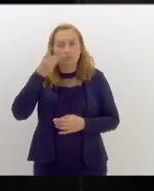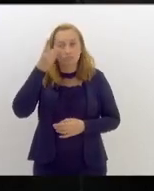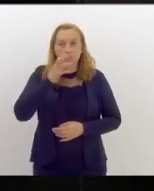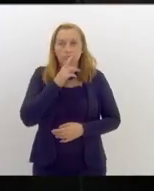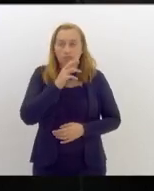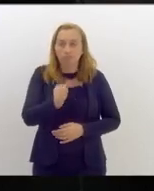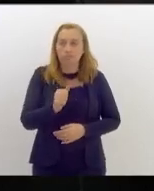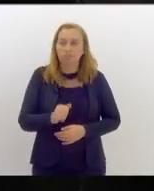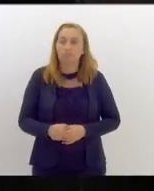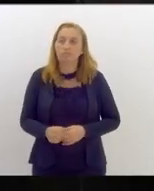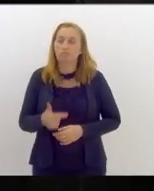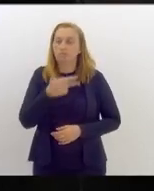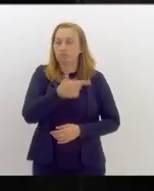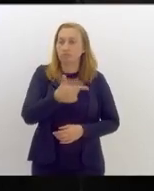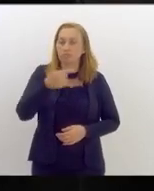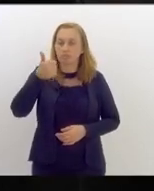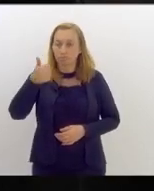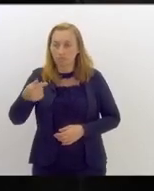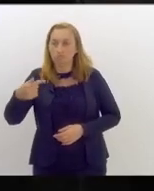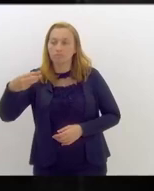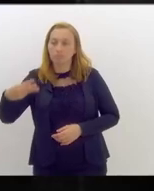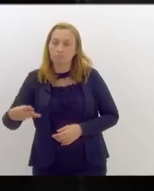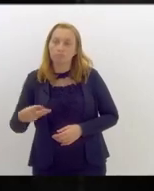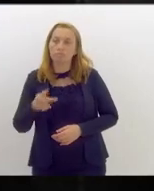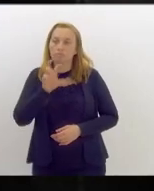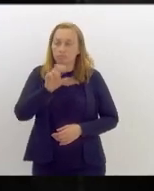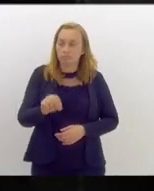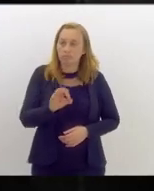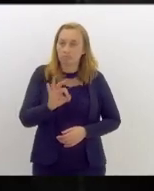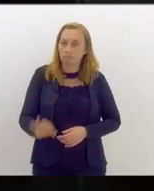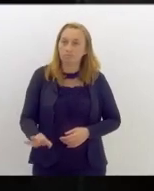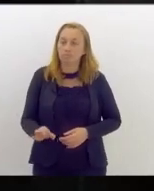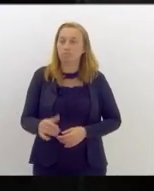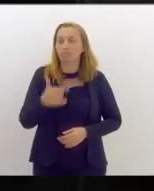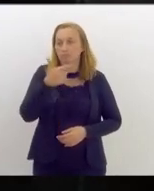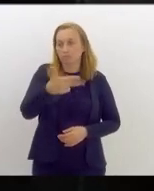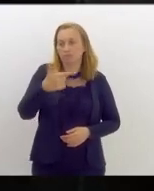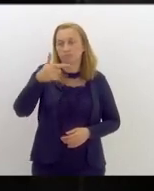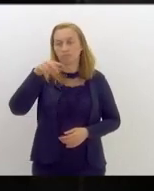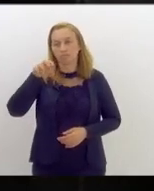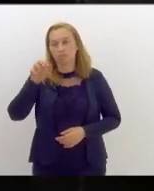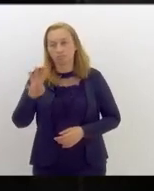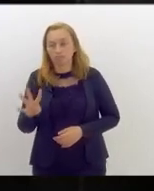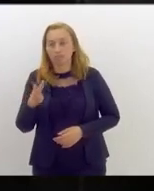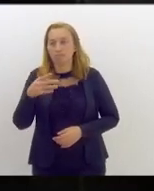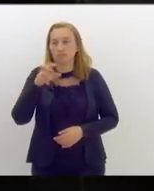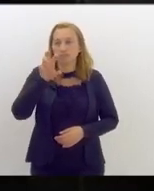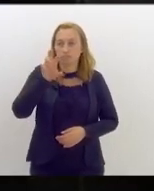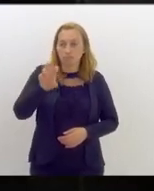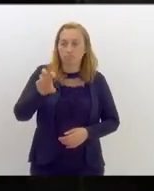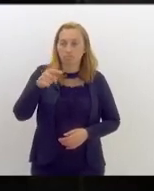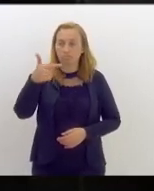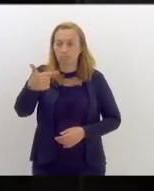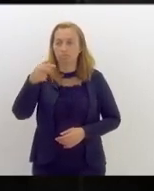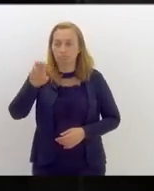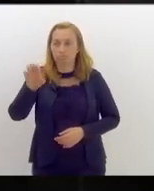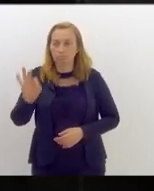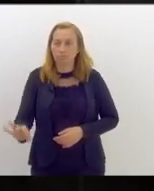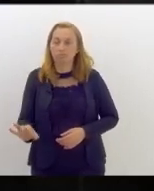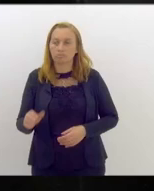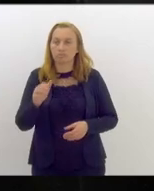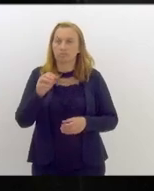parcela da mente em 2023 50% das perdas em 2024,25% 2025 25%, que é Governador